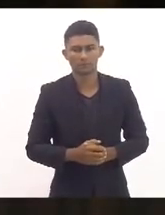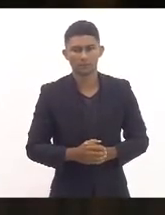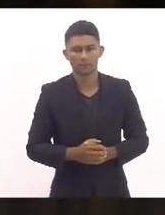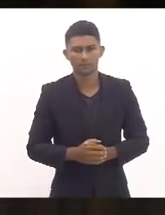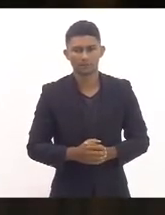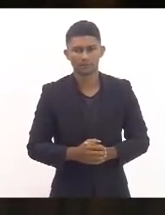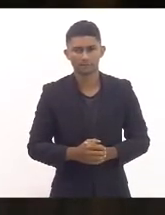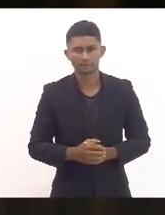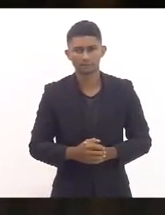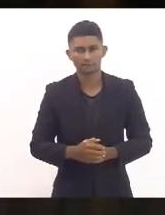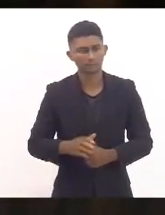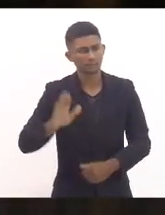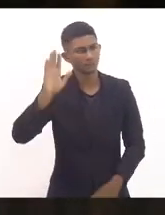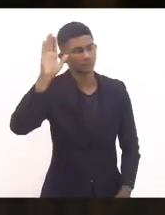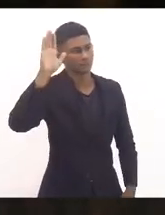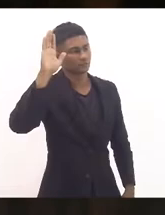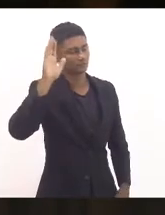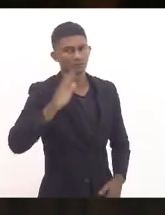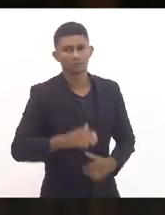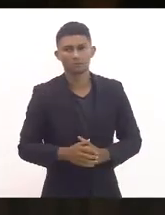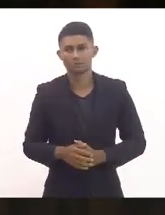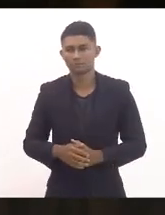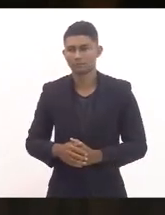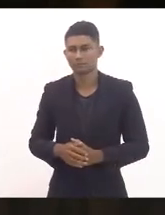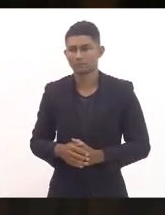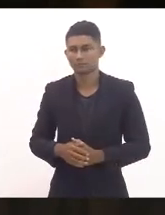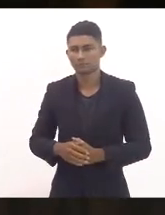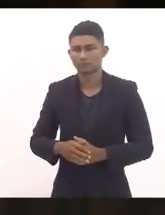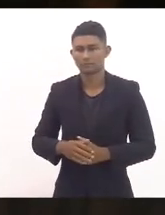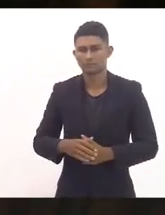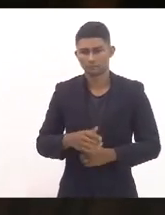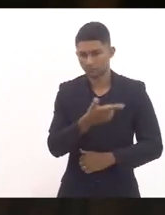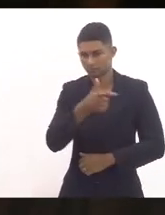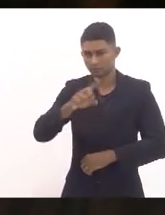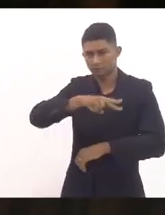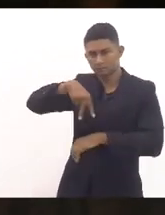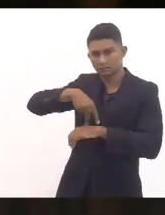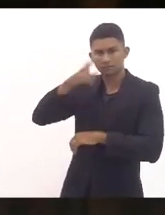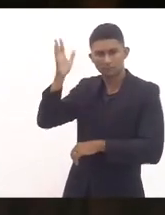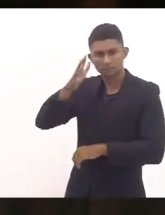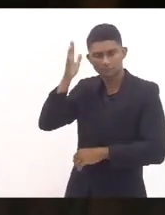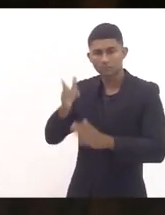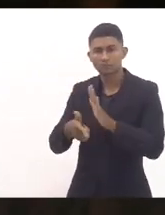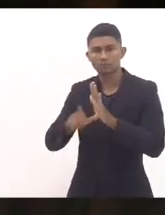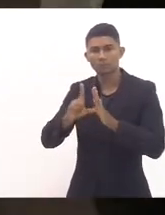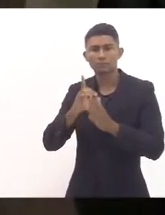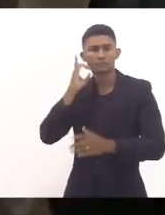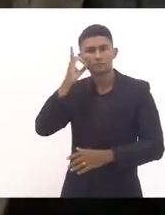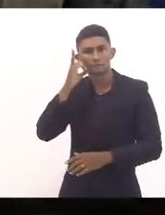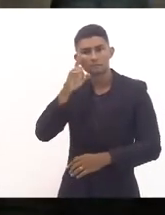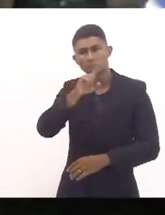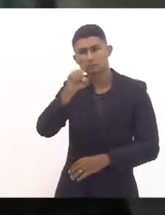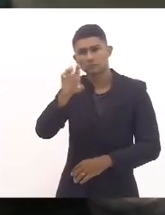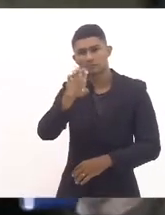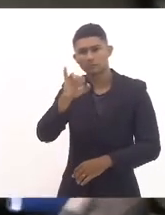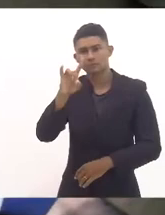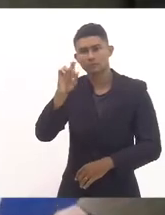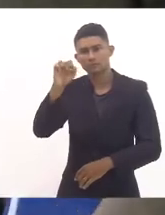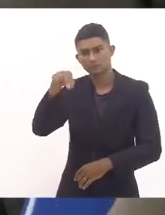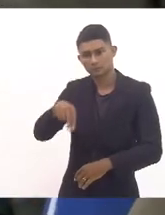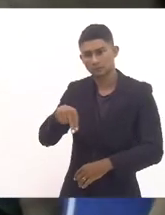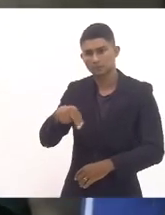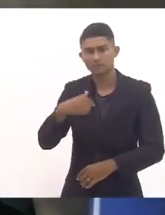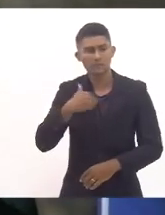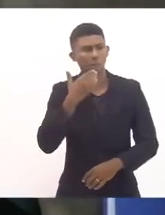Uma questão de ordem, presidente. Antes de chamar o próximo orador, por gentileza, deputada Zeidão. Eu gostaria só de pedir para que a